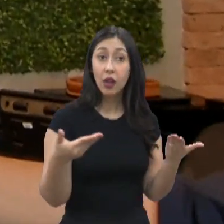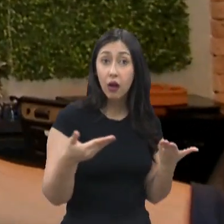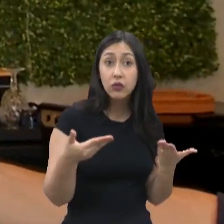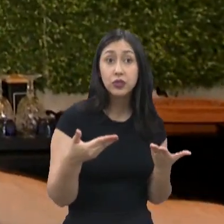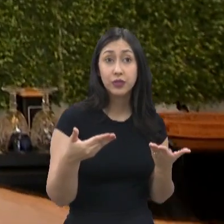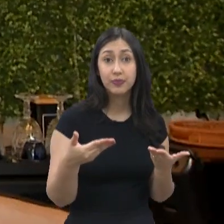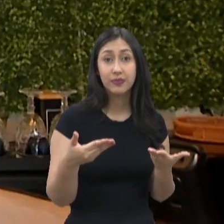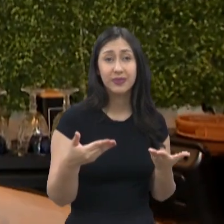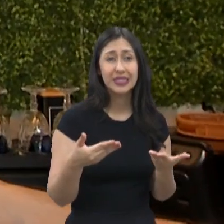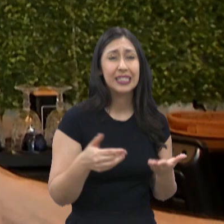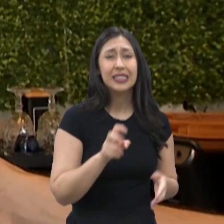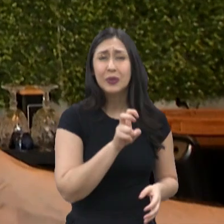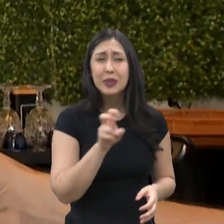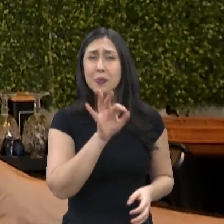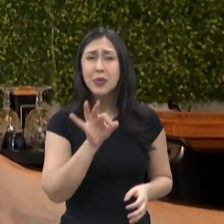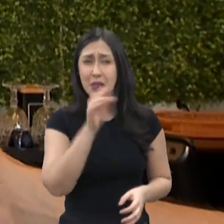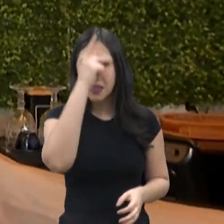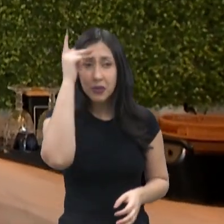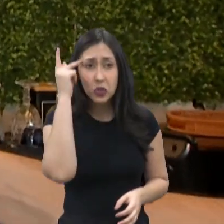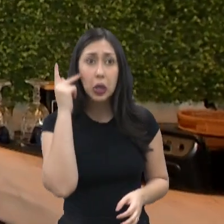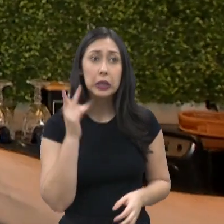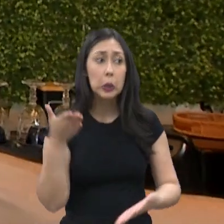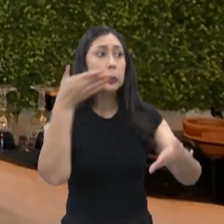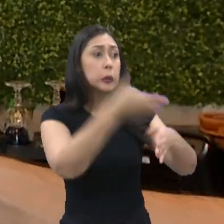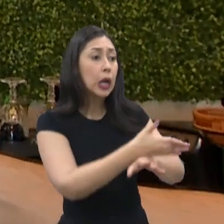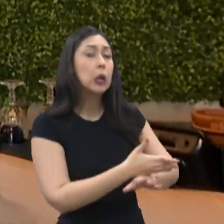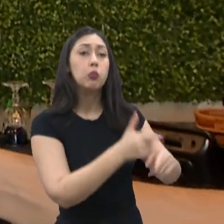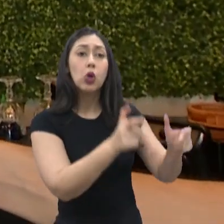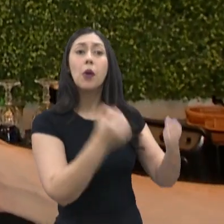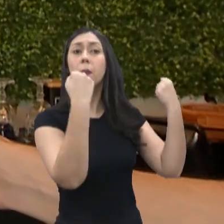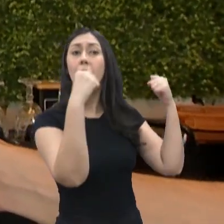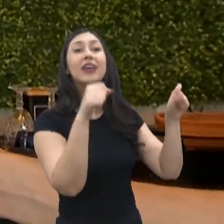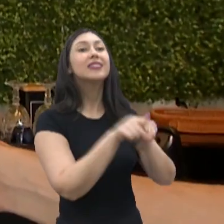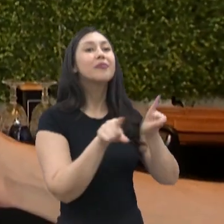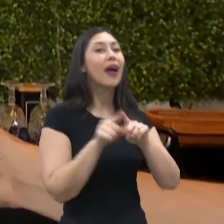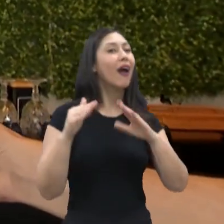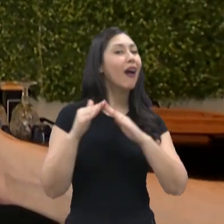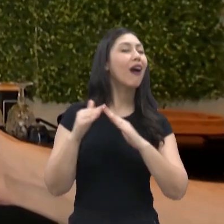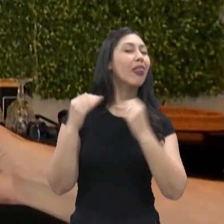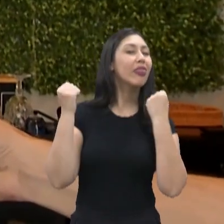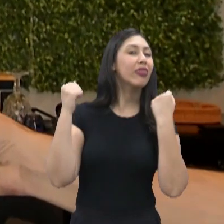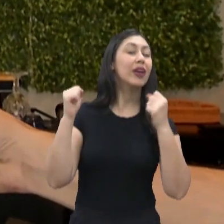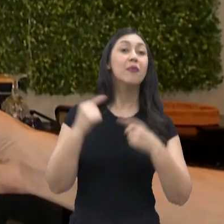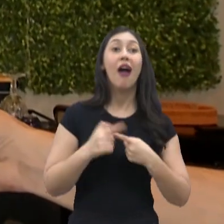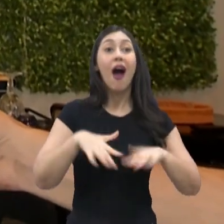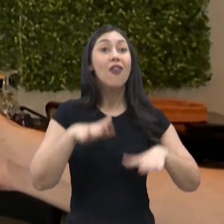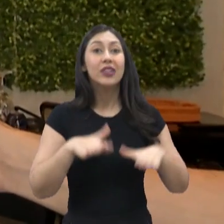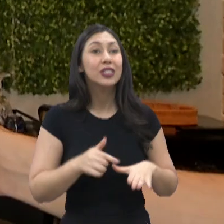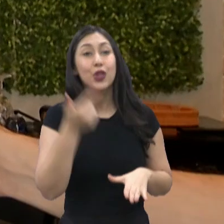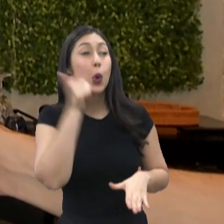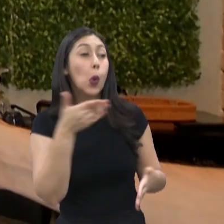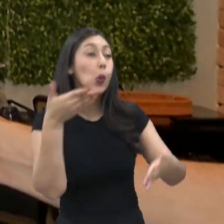das pessoas que treinam em academia também treinam em casa, porque às vezes você não consegue chegar, né, na academia ou está meio apertado o